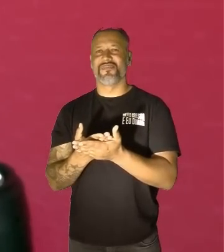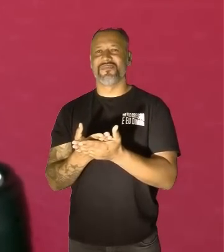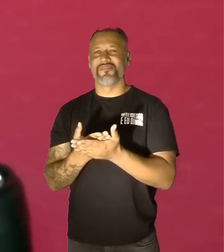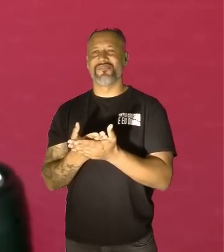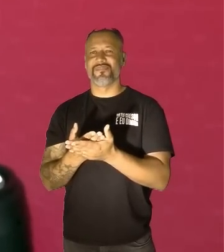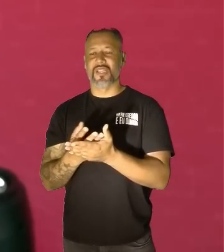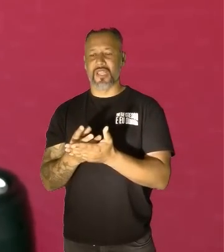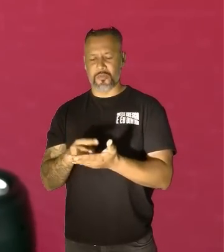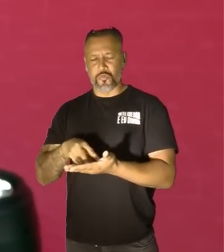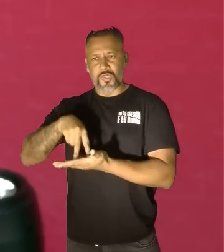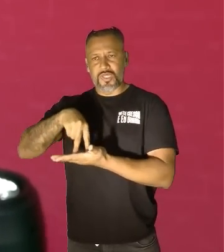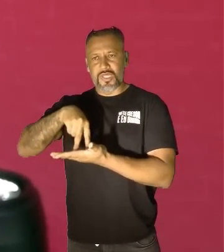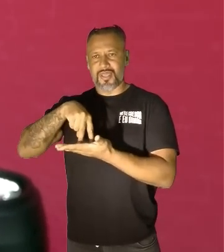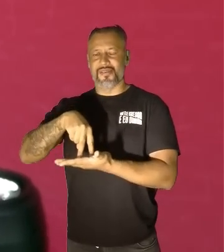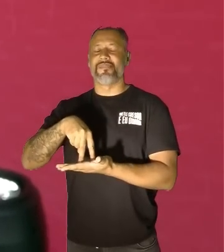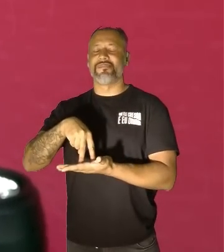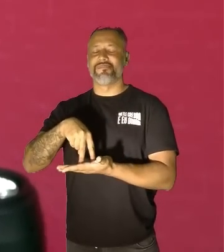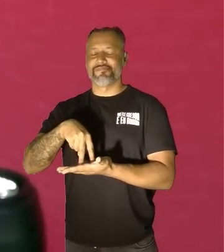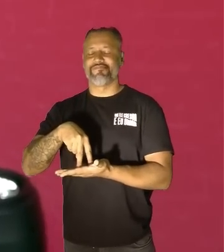Vamos colocar em pé.